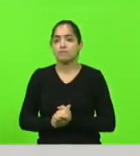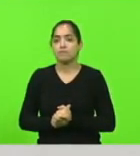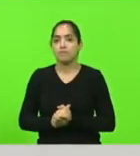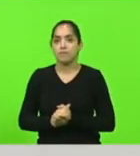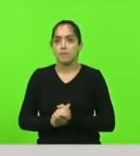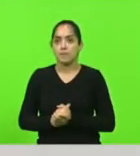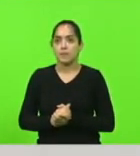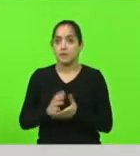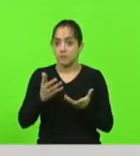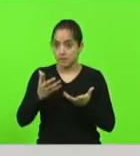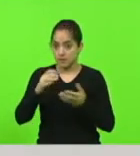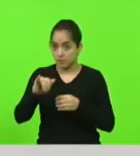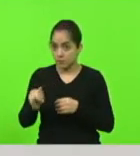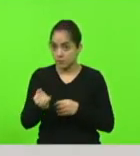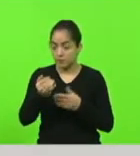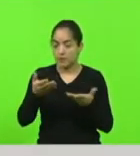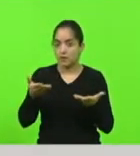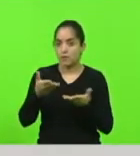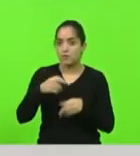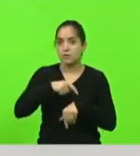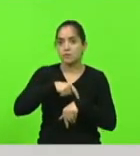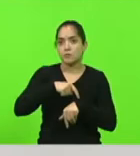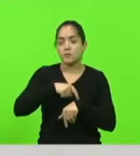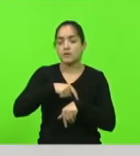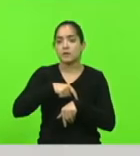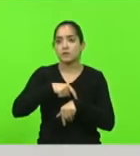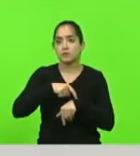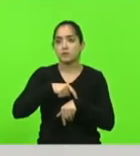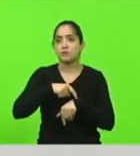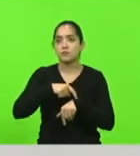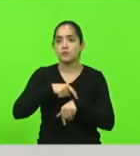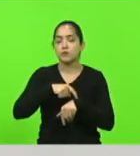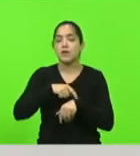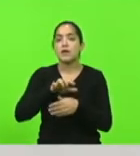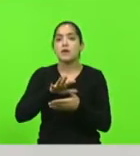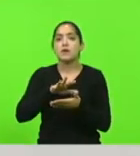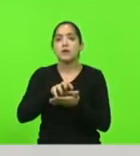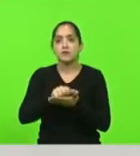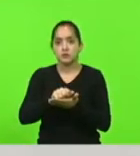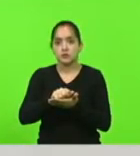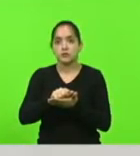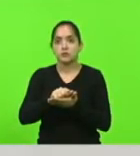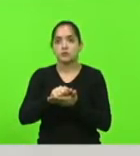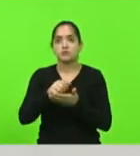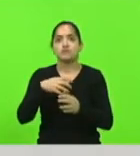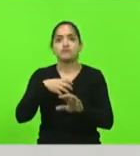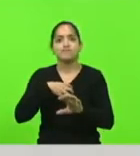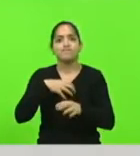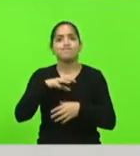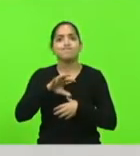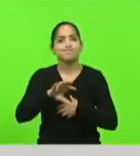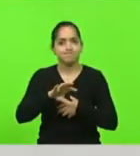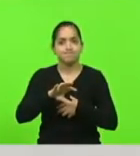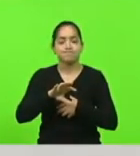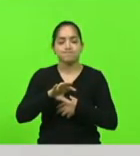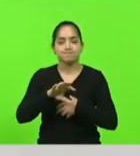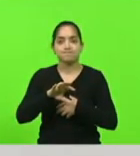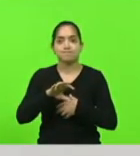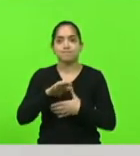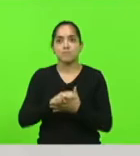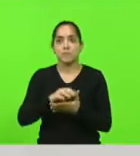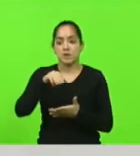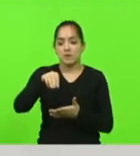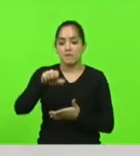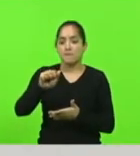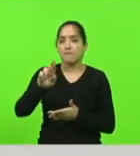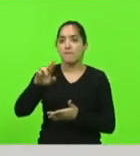Eu também quero aproveitar esse momento para fazer um registro de solidariedade aos patriotas, Marcos Antônio Pereira